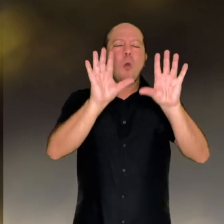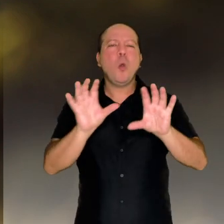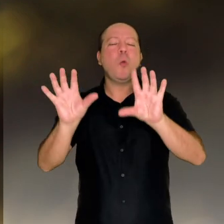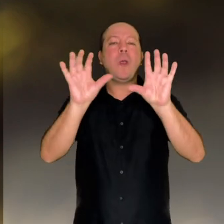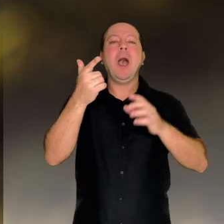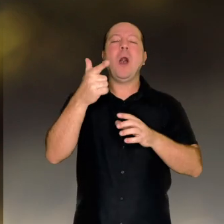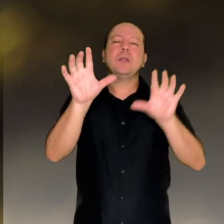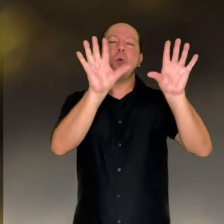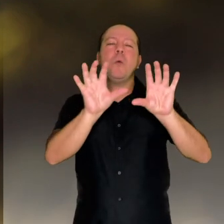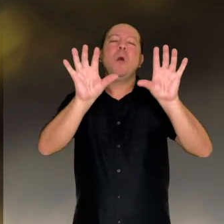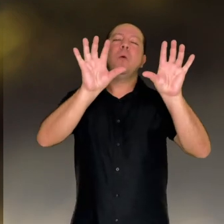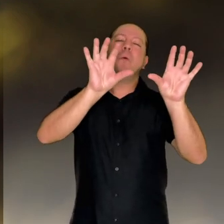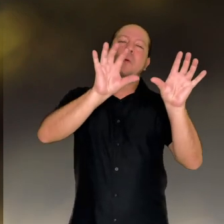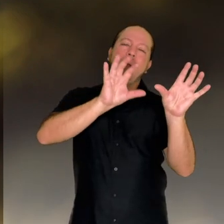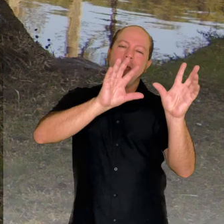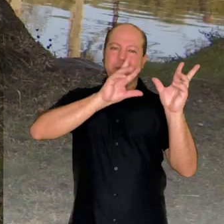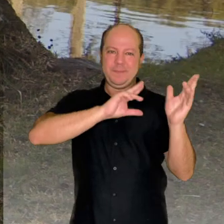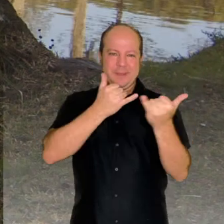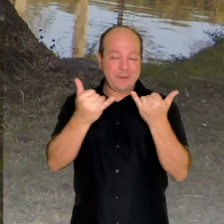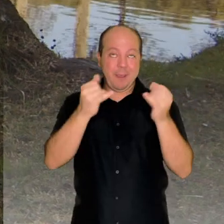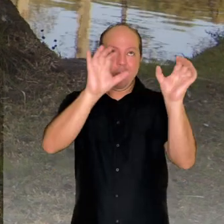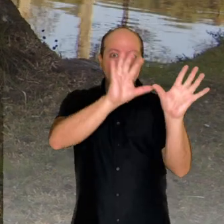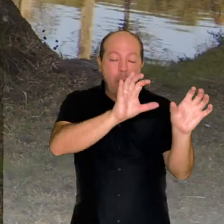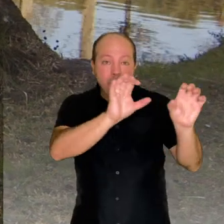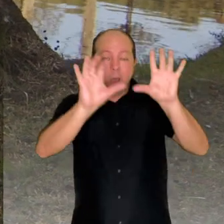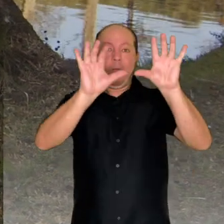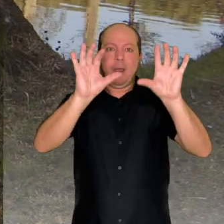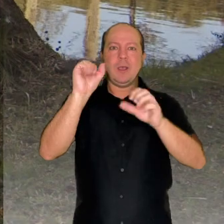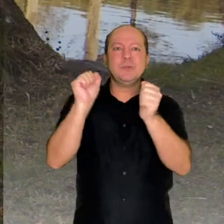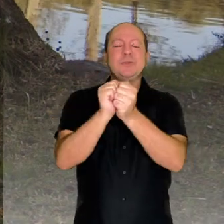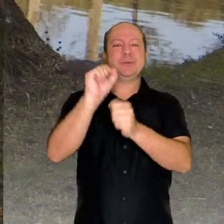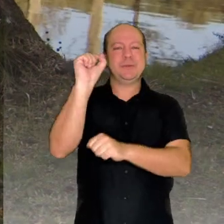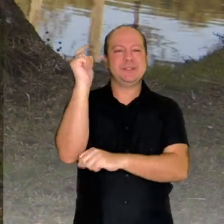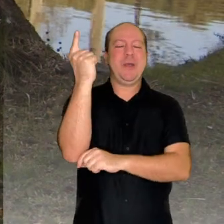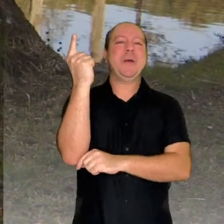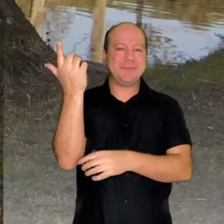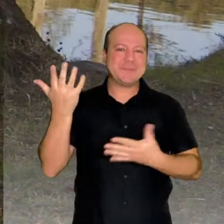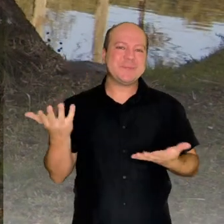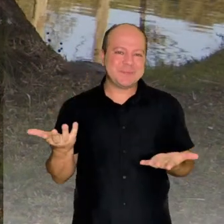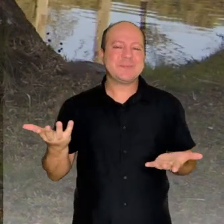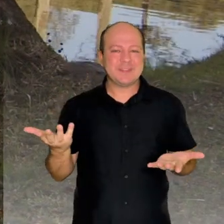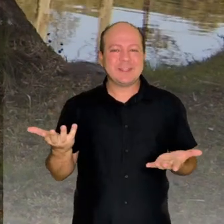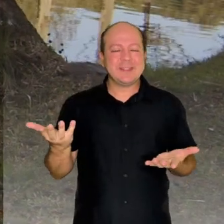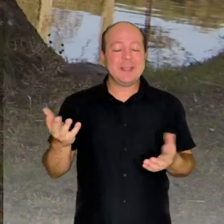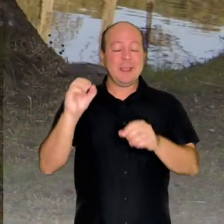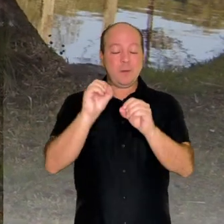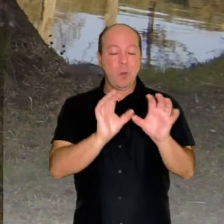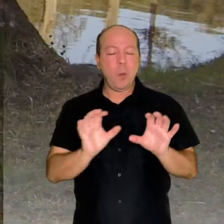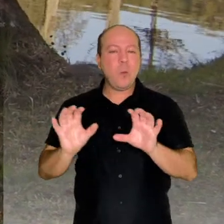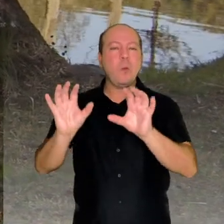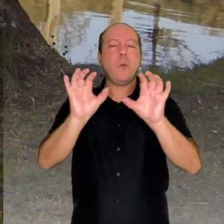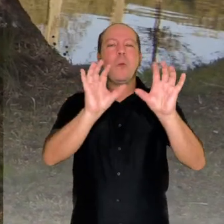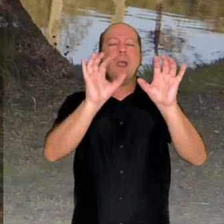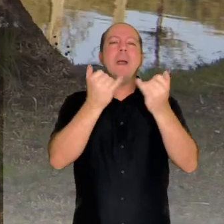tem a nuvem que dormiu. E ela desperta junto com o sol. E ela sai, levanta